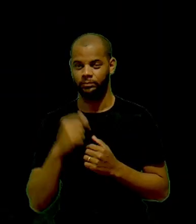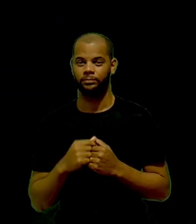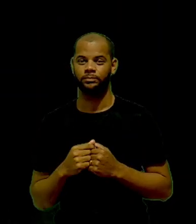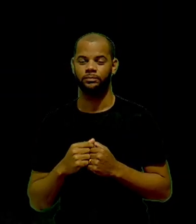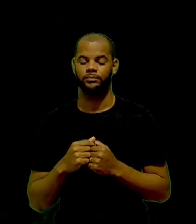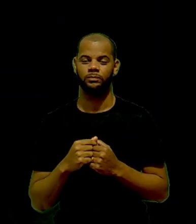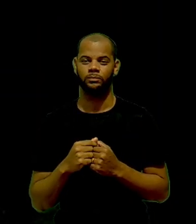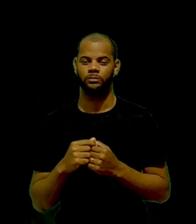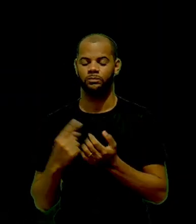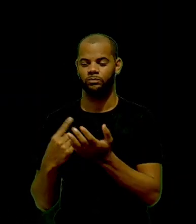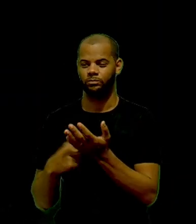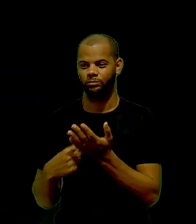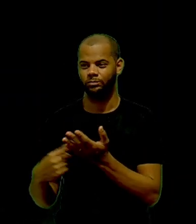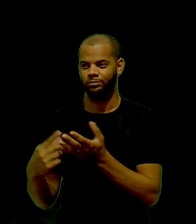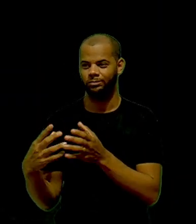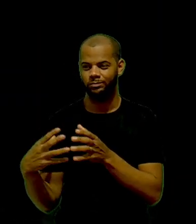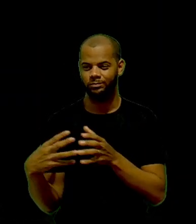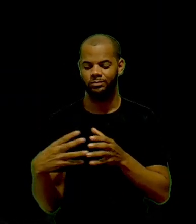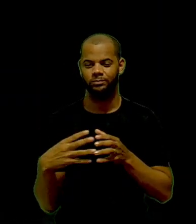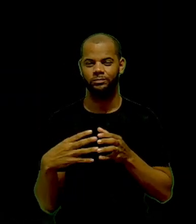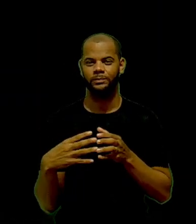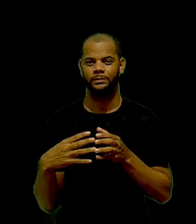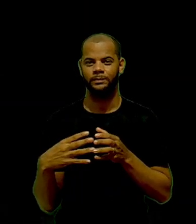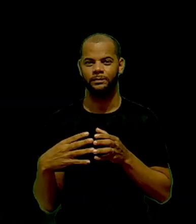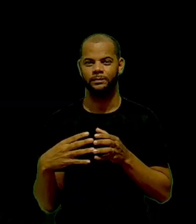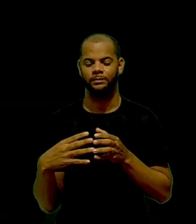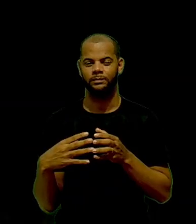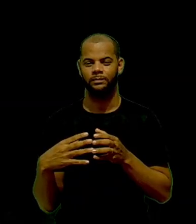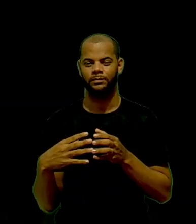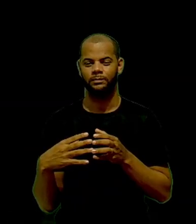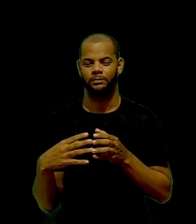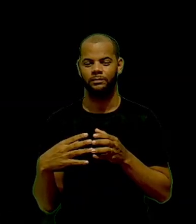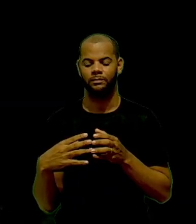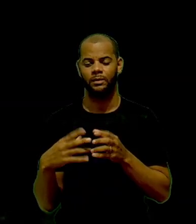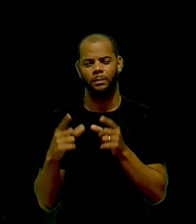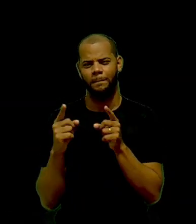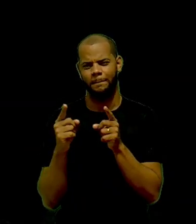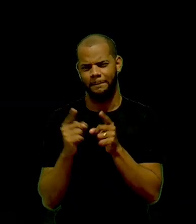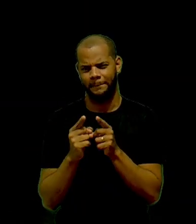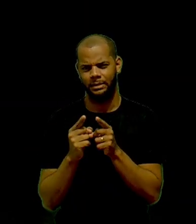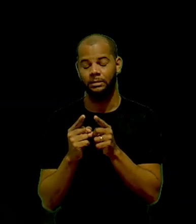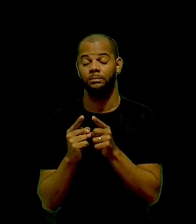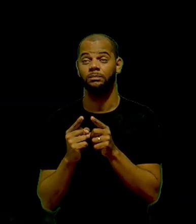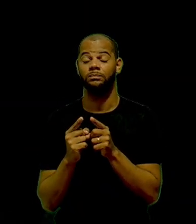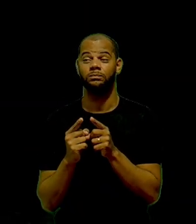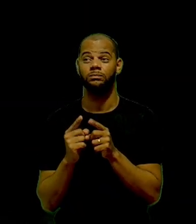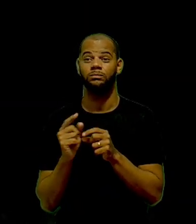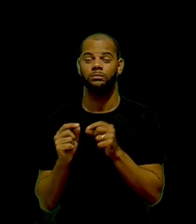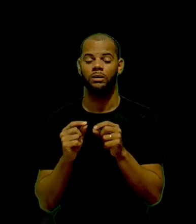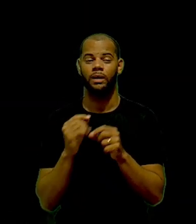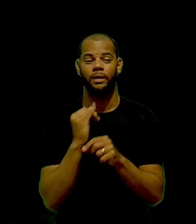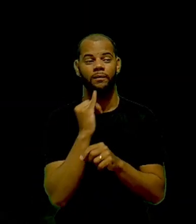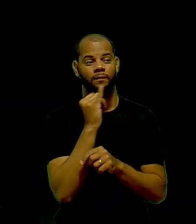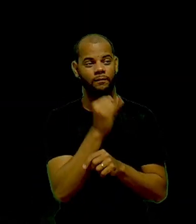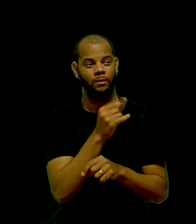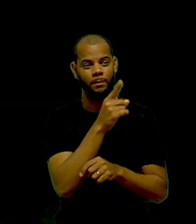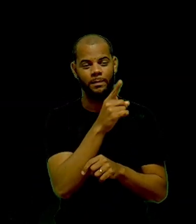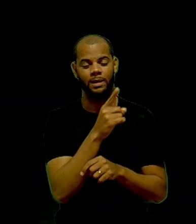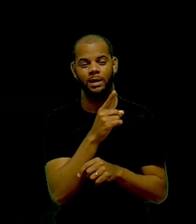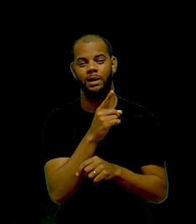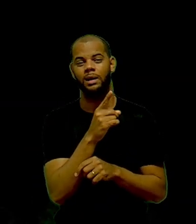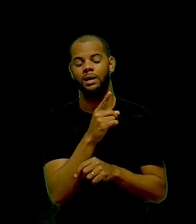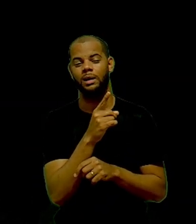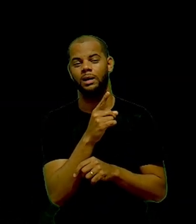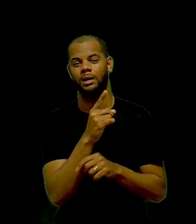se reunindo, resolvendo montar uma central de pequeno porte, e informa a concessionária que tem